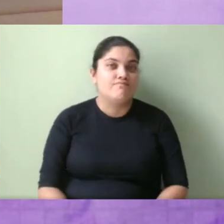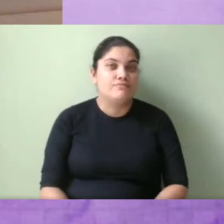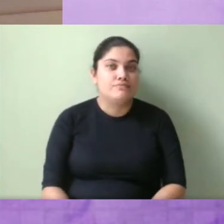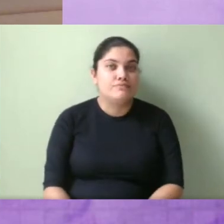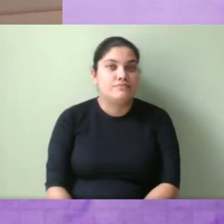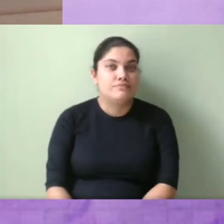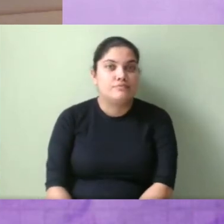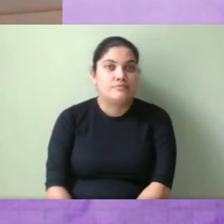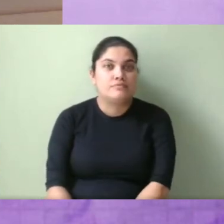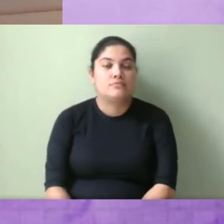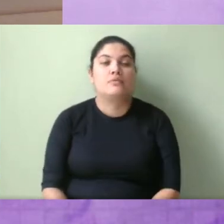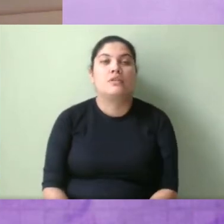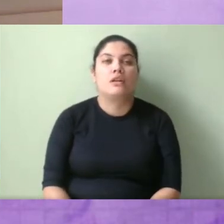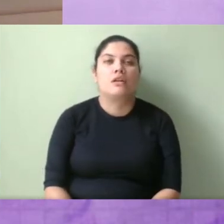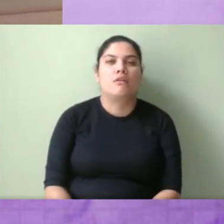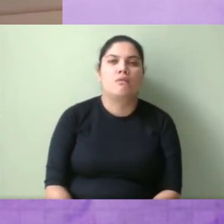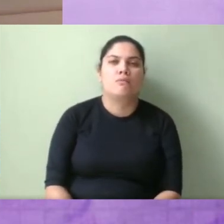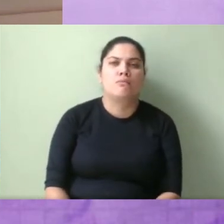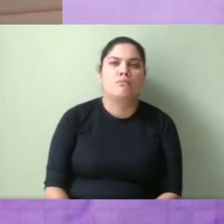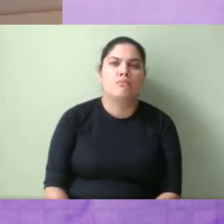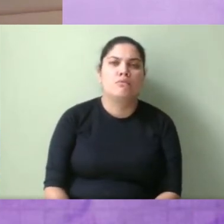com